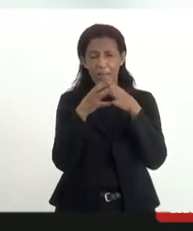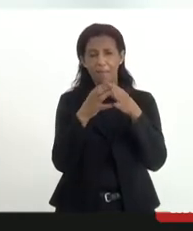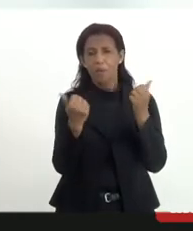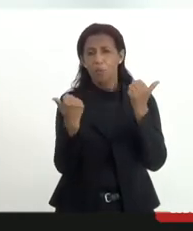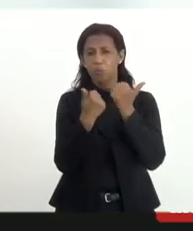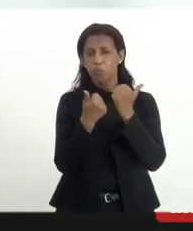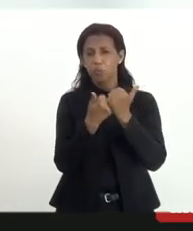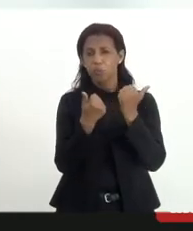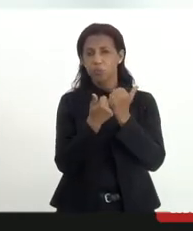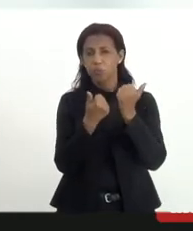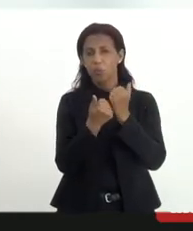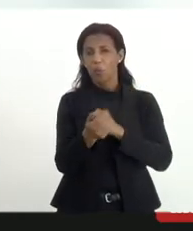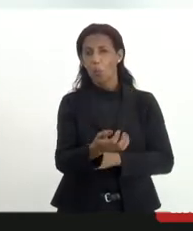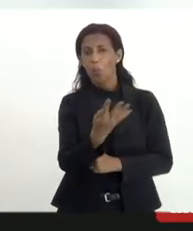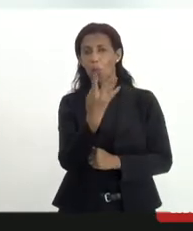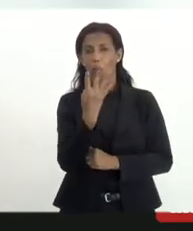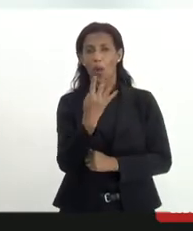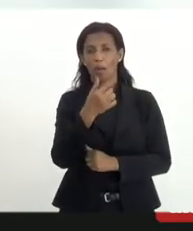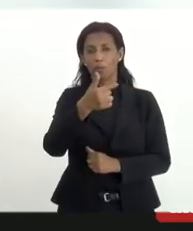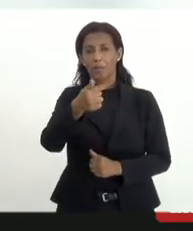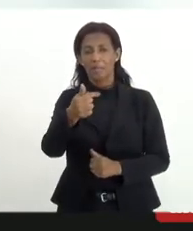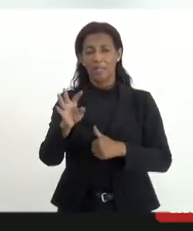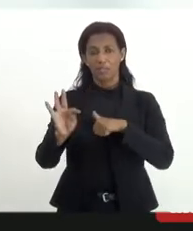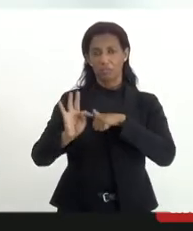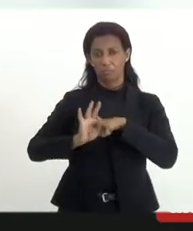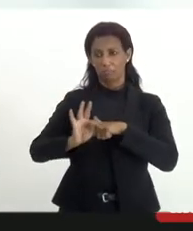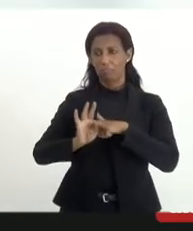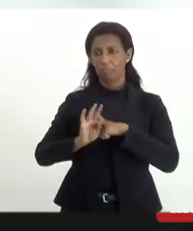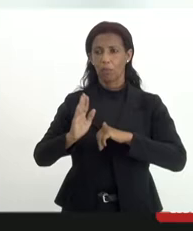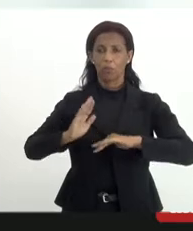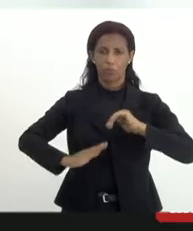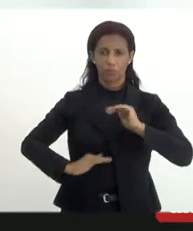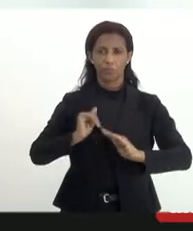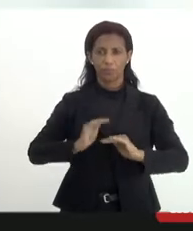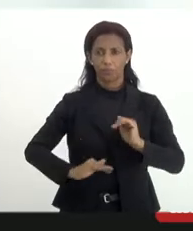subdimensionada de 4 a 7 técnicos.